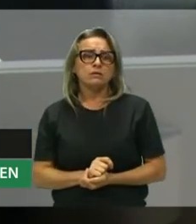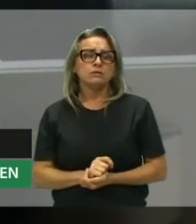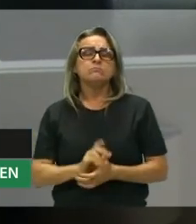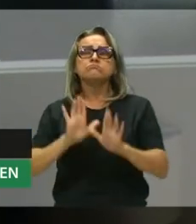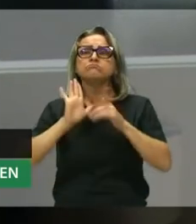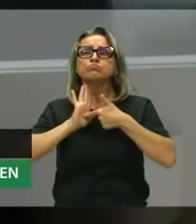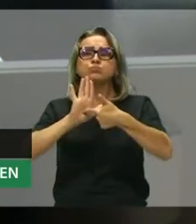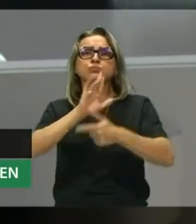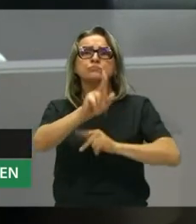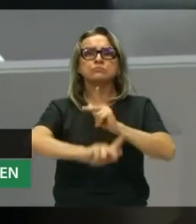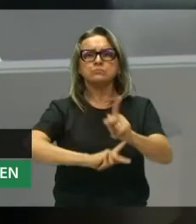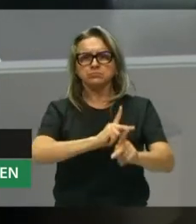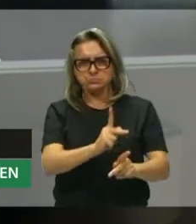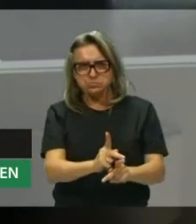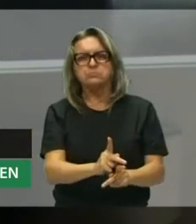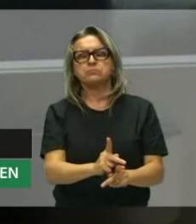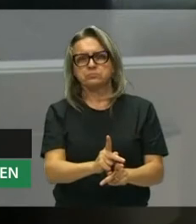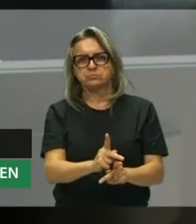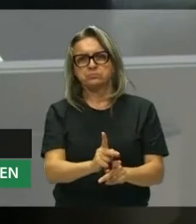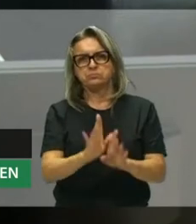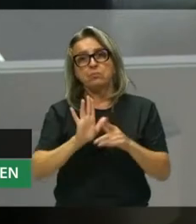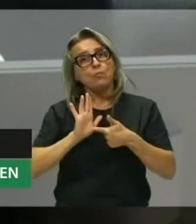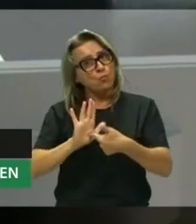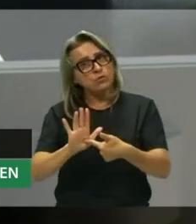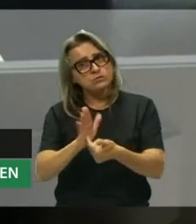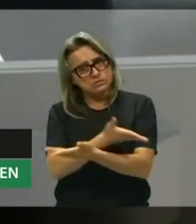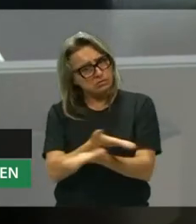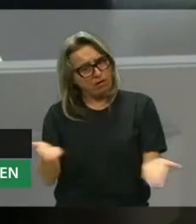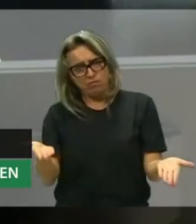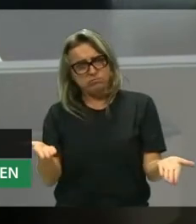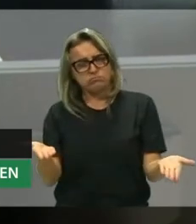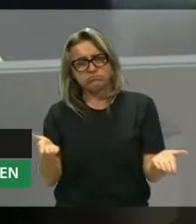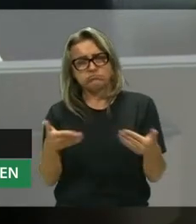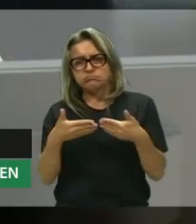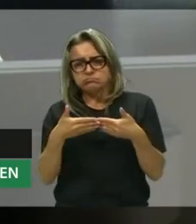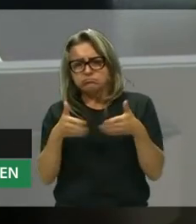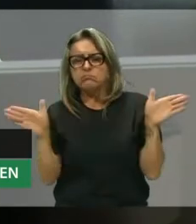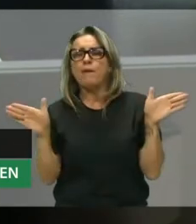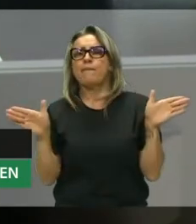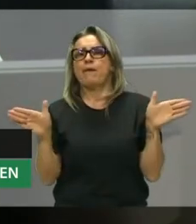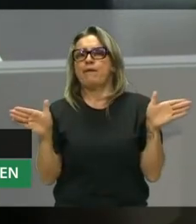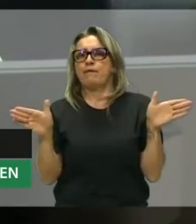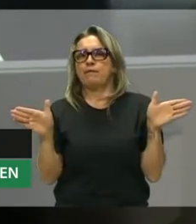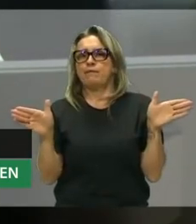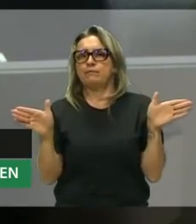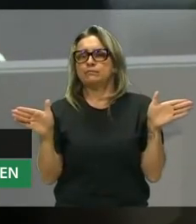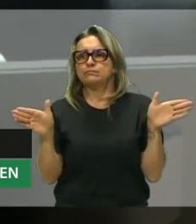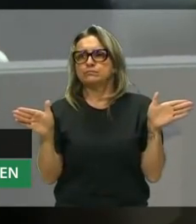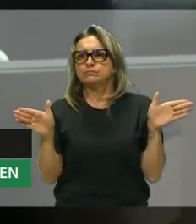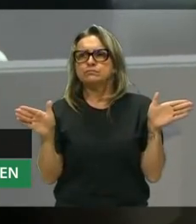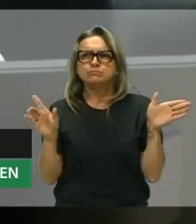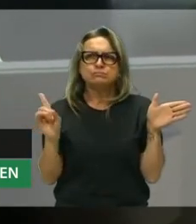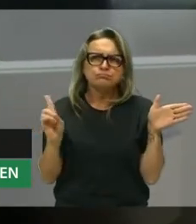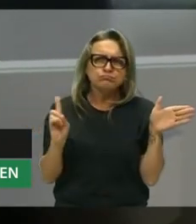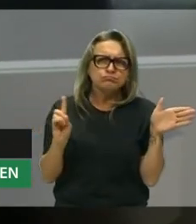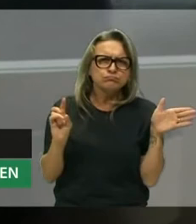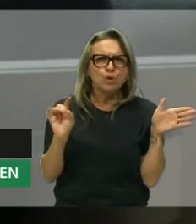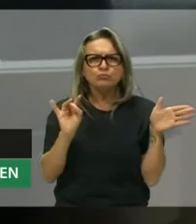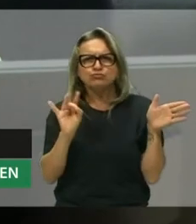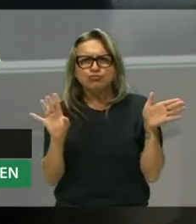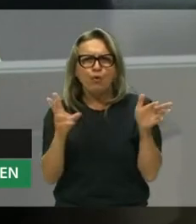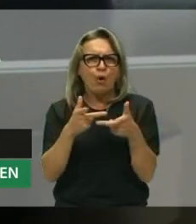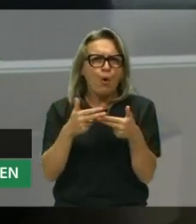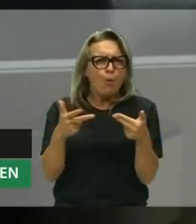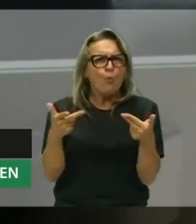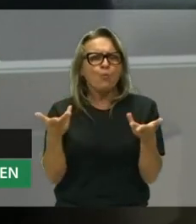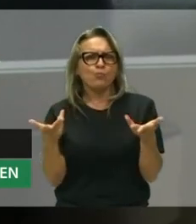disse o doutor Heriberto, já foi nominado aqui também, não só, possivelmente, algumas inconsistências do